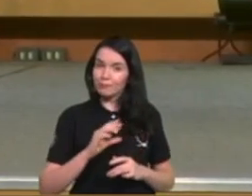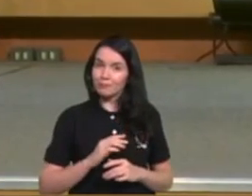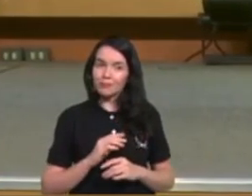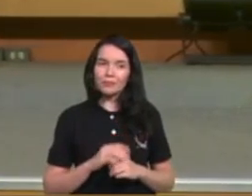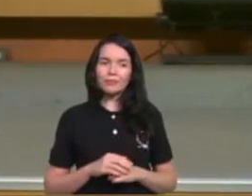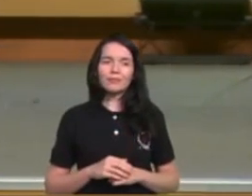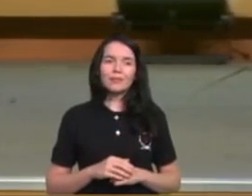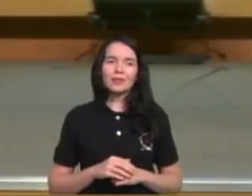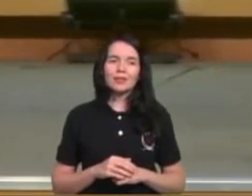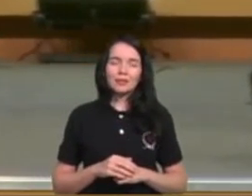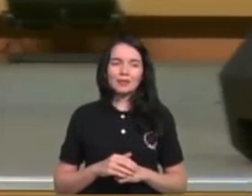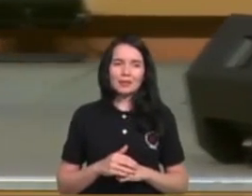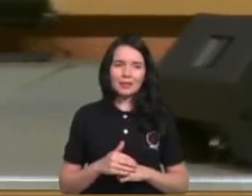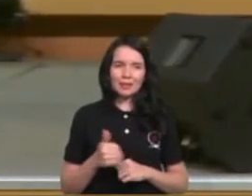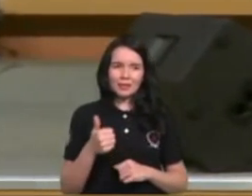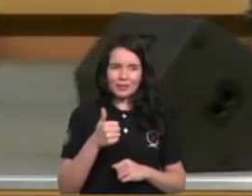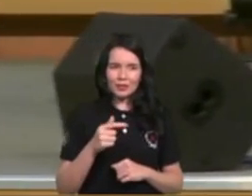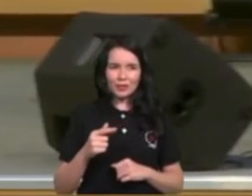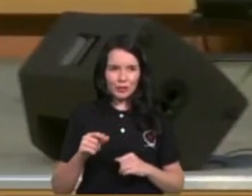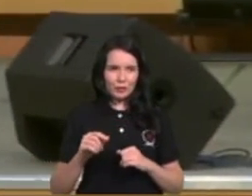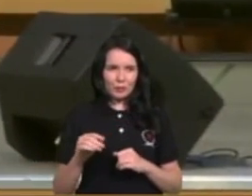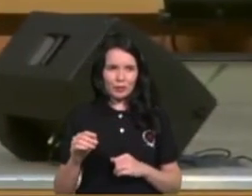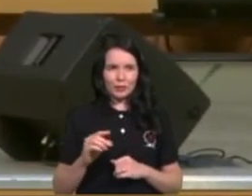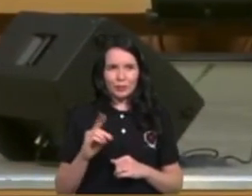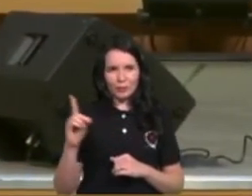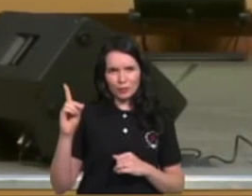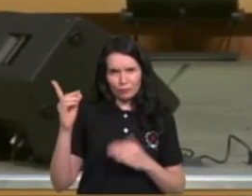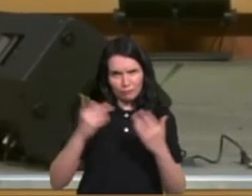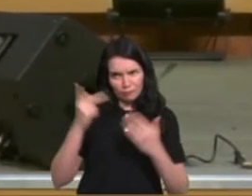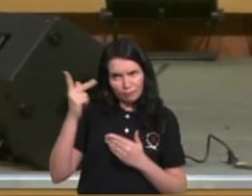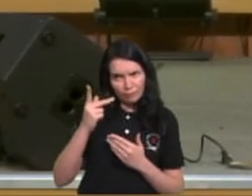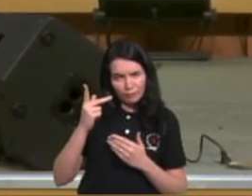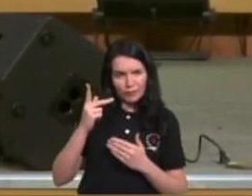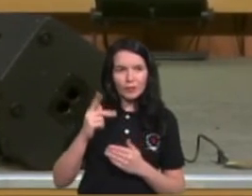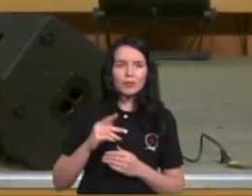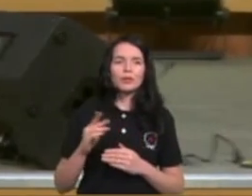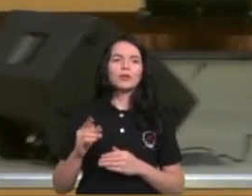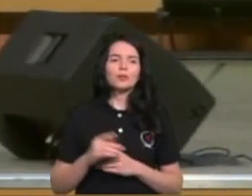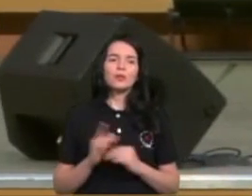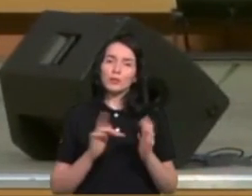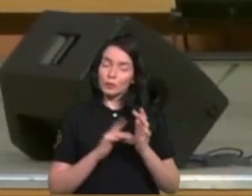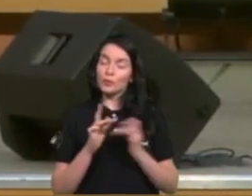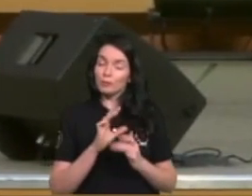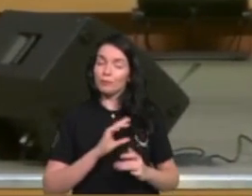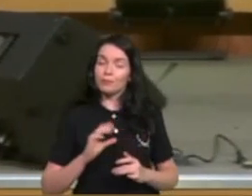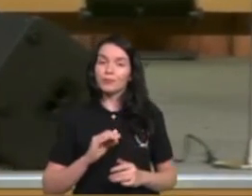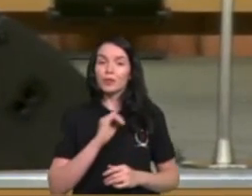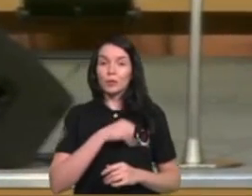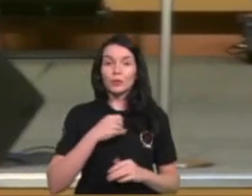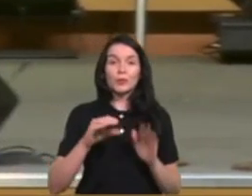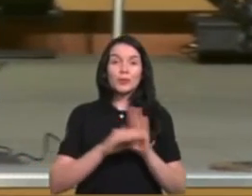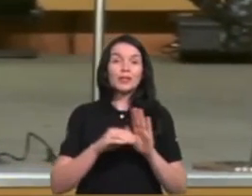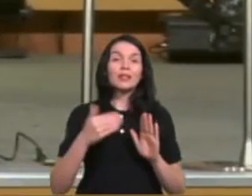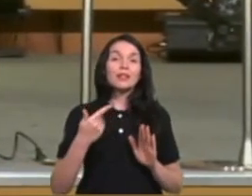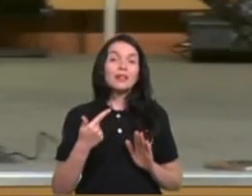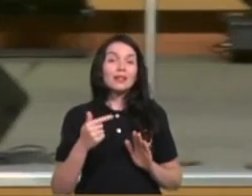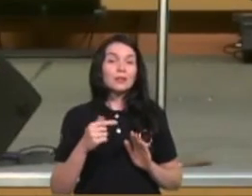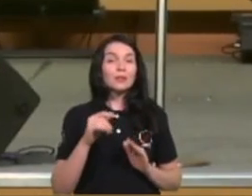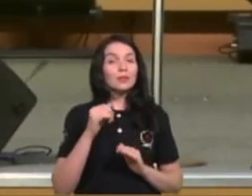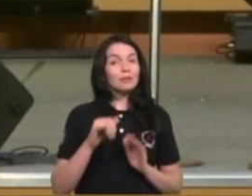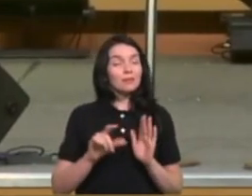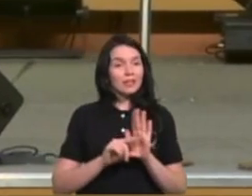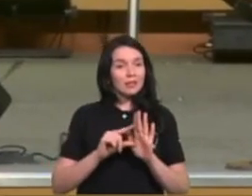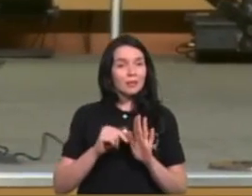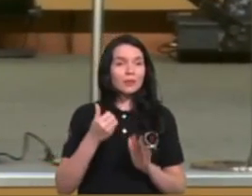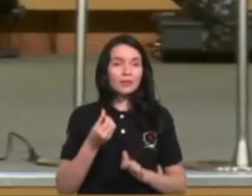25 diz que há um só Deus é um só mediador entre Deus eo homem Jesus Cristo João 14:06 Jesus declarou Eu sou o